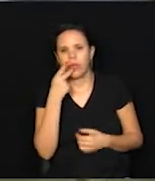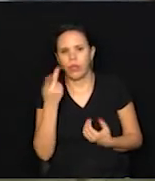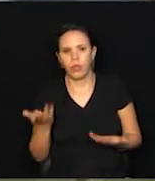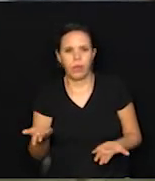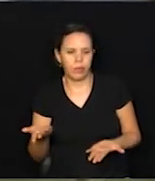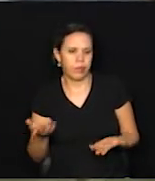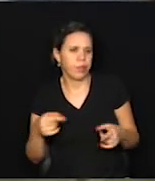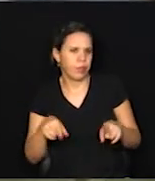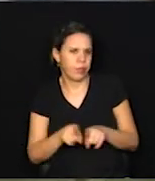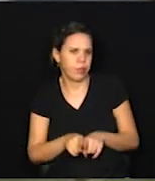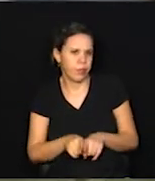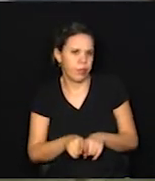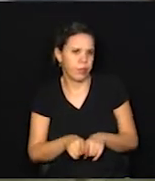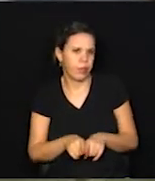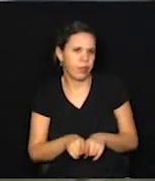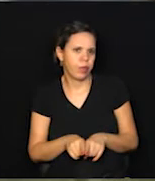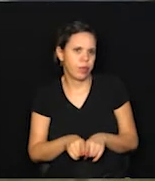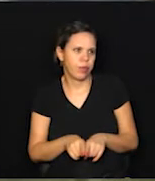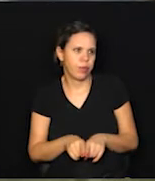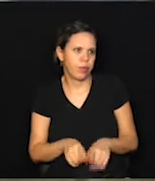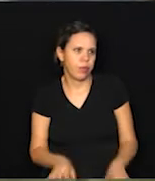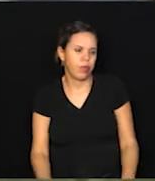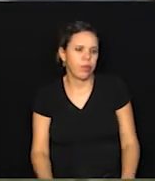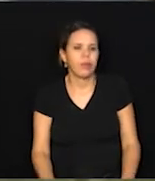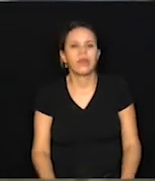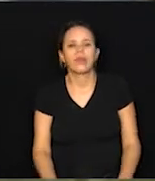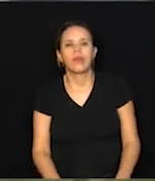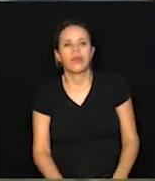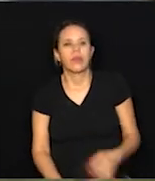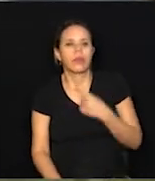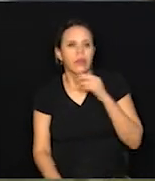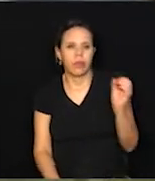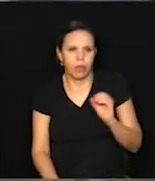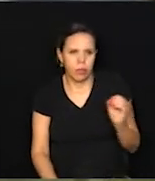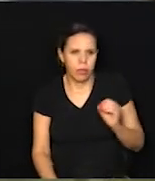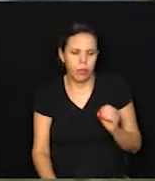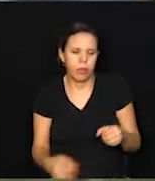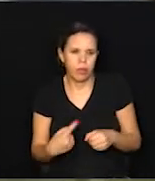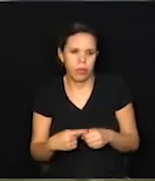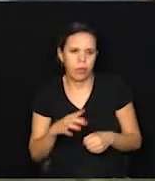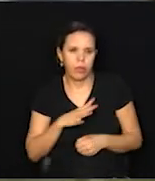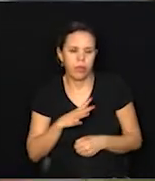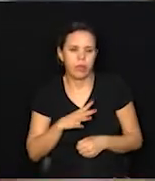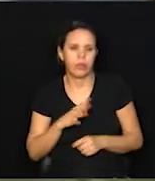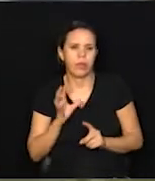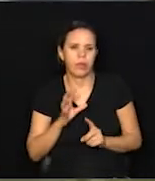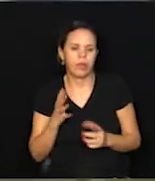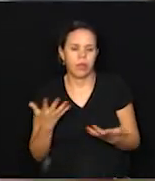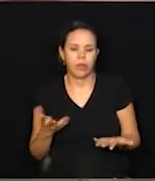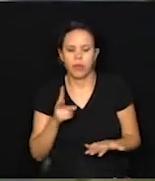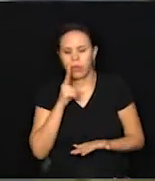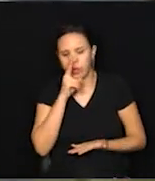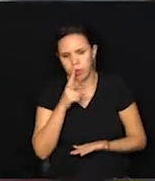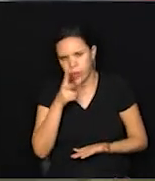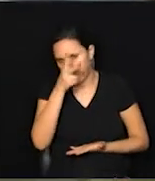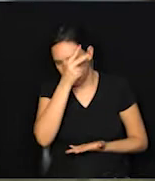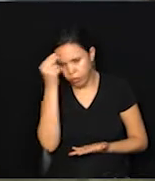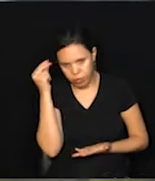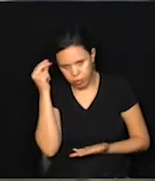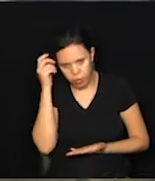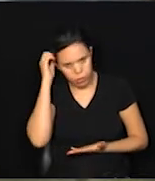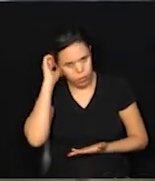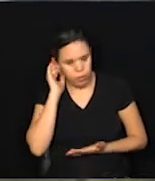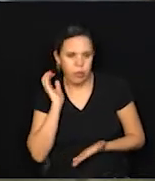também. E, sem dúvida nenhuma, o município está sendo pressionado fortemente, né, o prefeito, né,